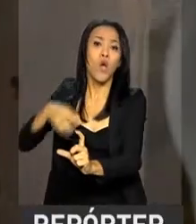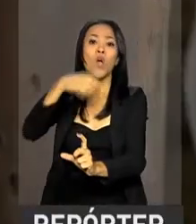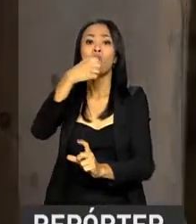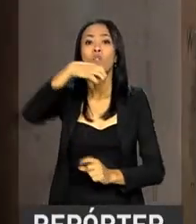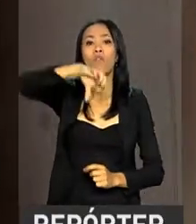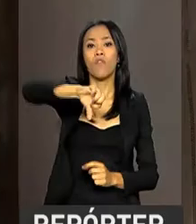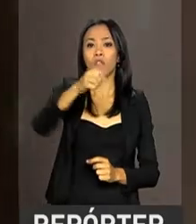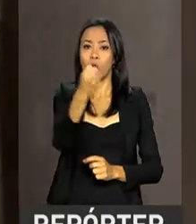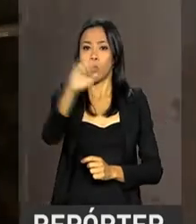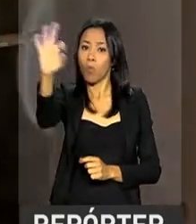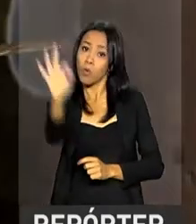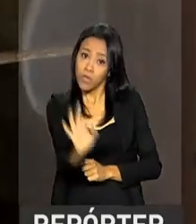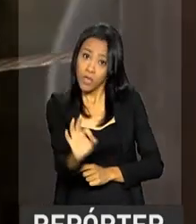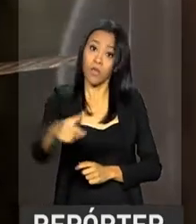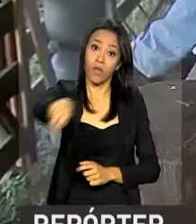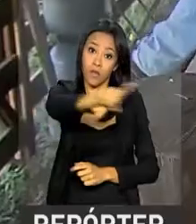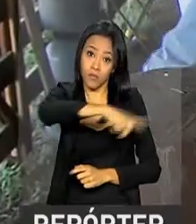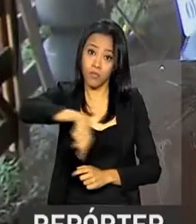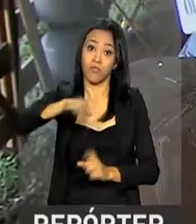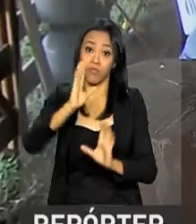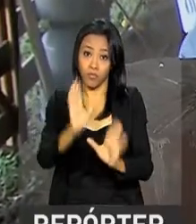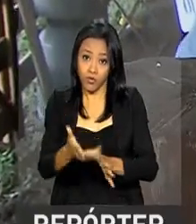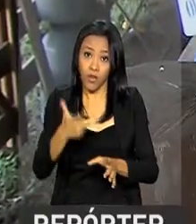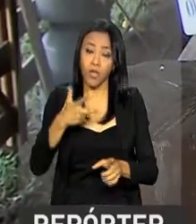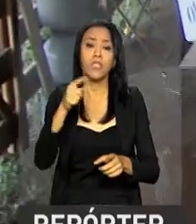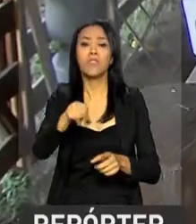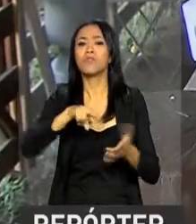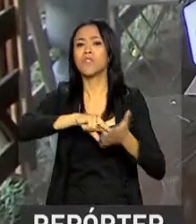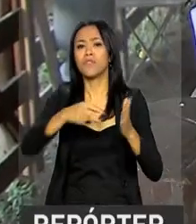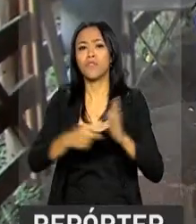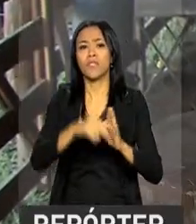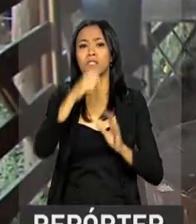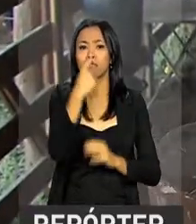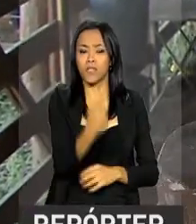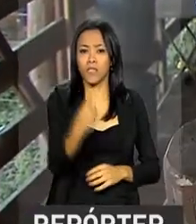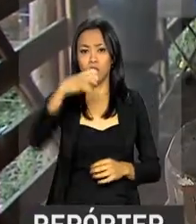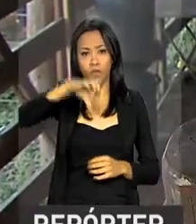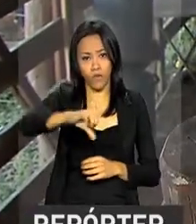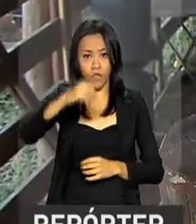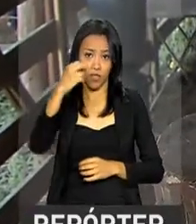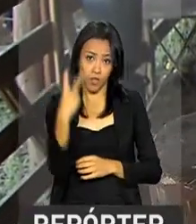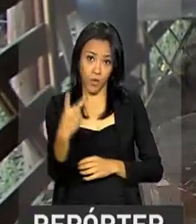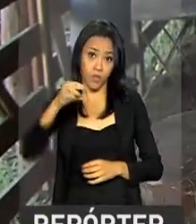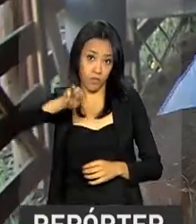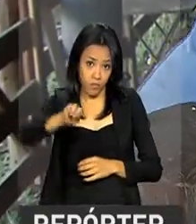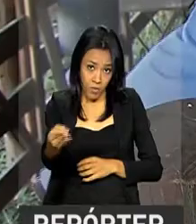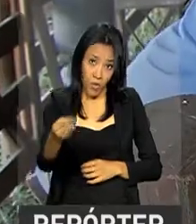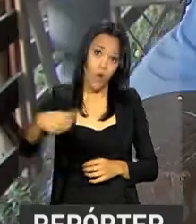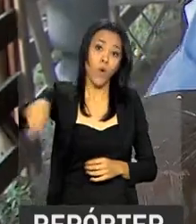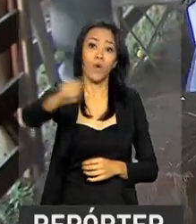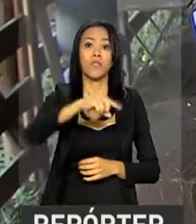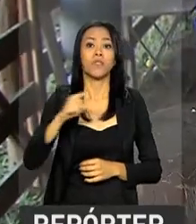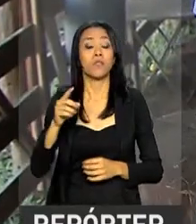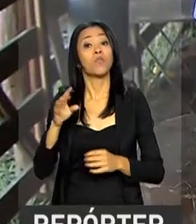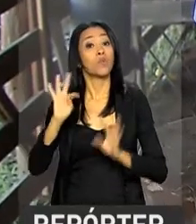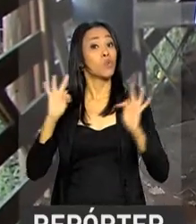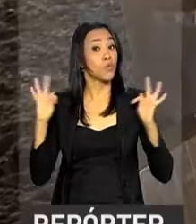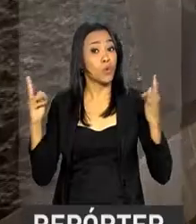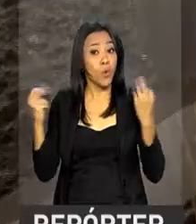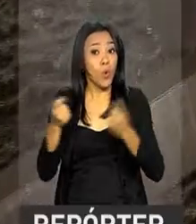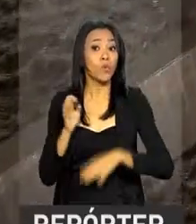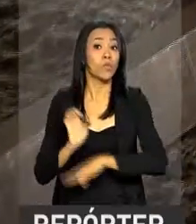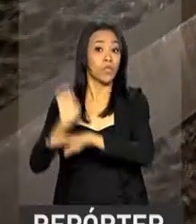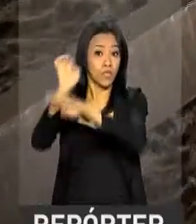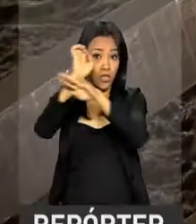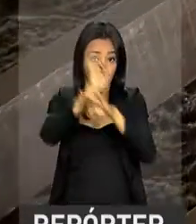98% do rebanho, o que equivale a aproximadamente 192 milhões de cabeças. Praticamente todos os estados do país